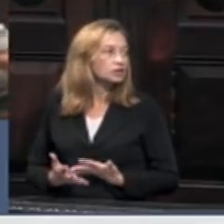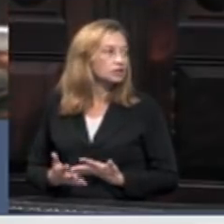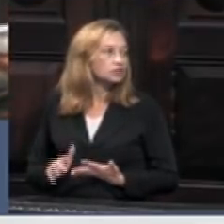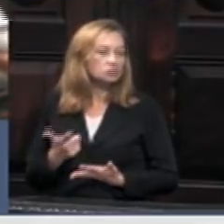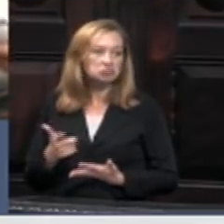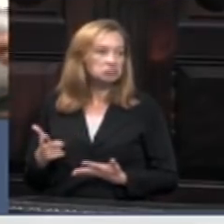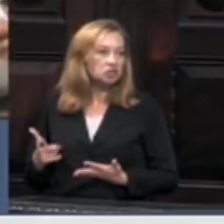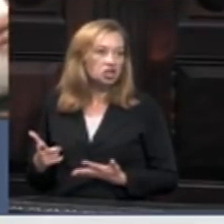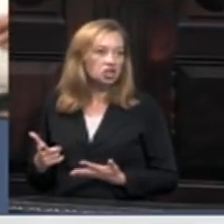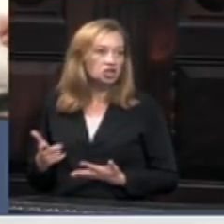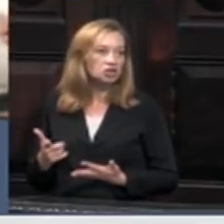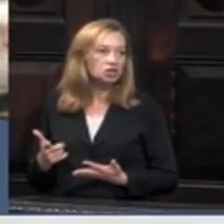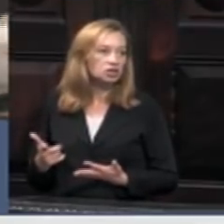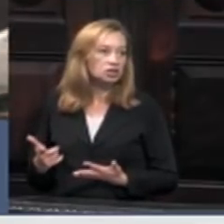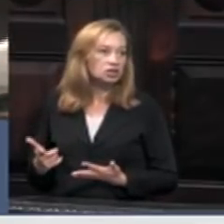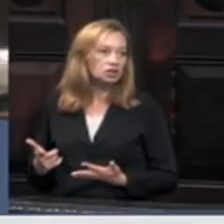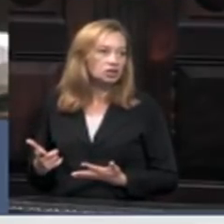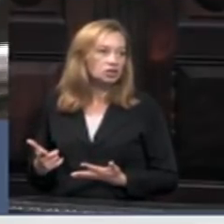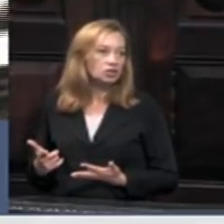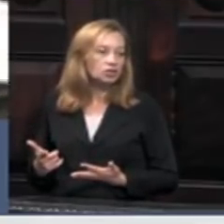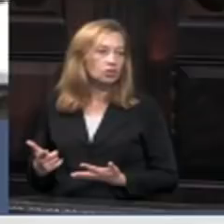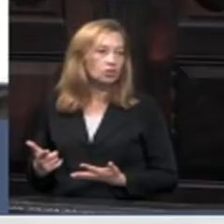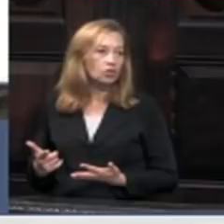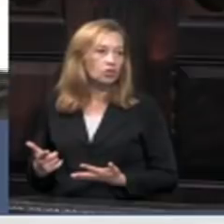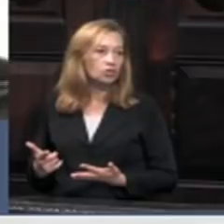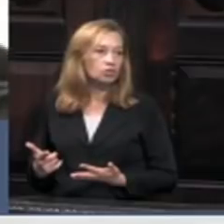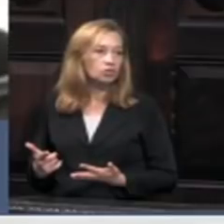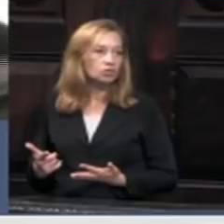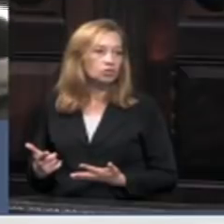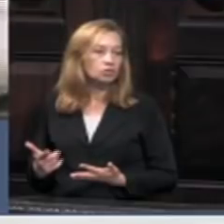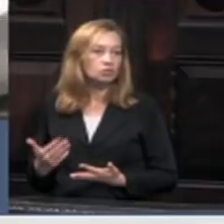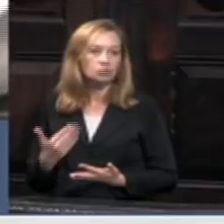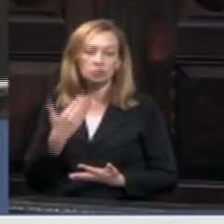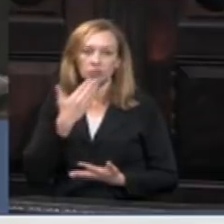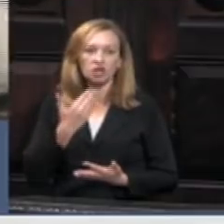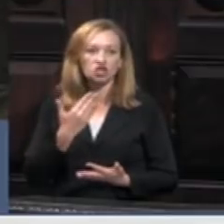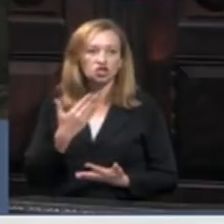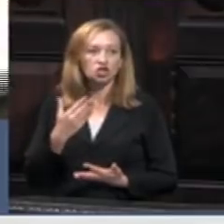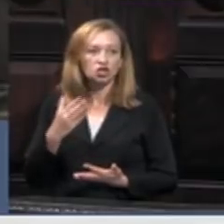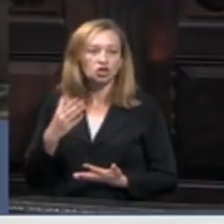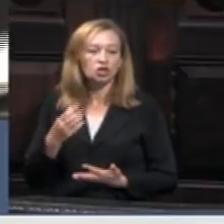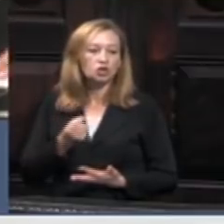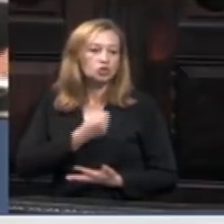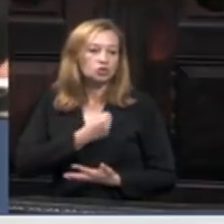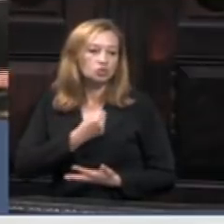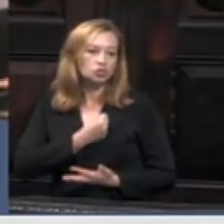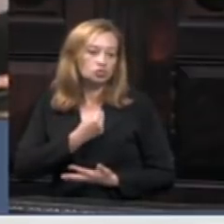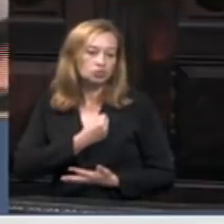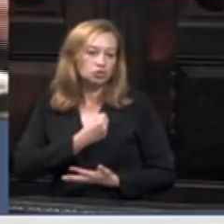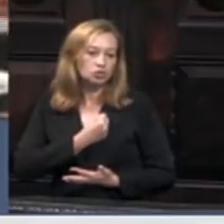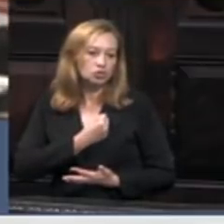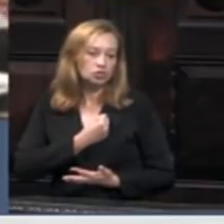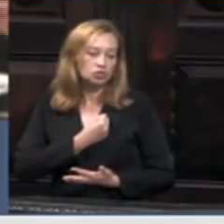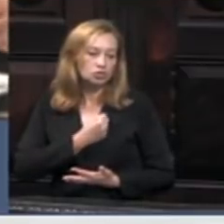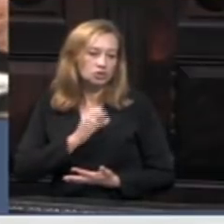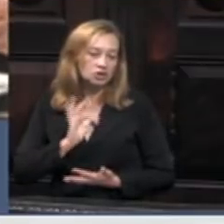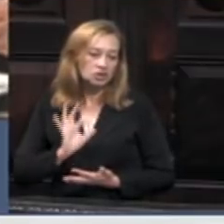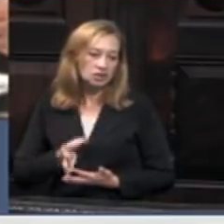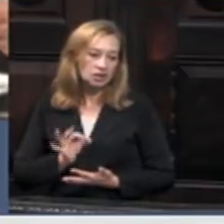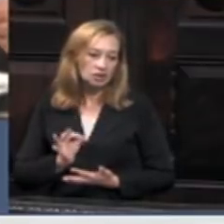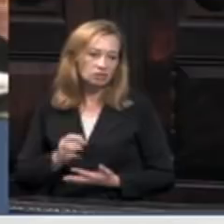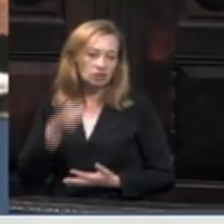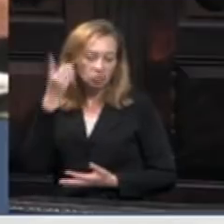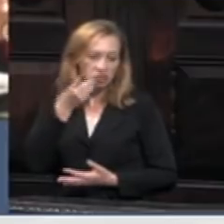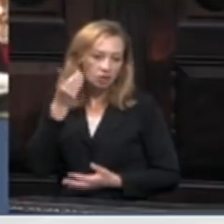quórum, se pedir verificação, não vamos ter nem quórum. Então, a ideia é que a gente possa avançar.